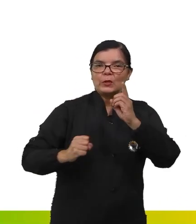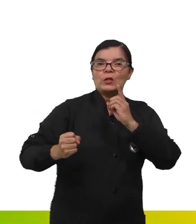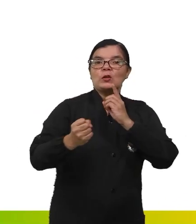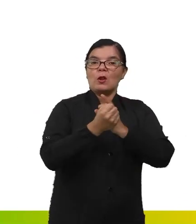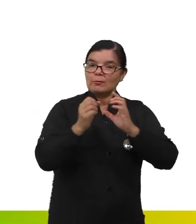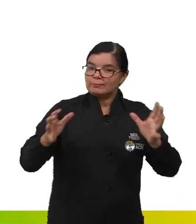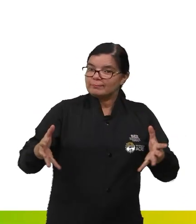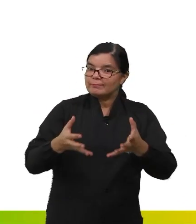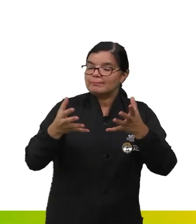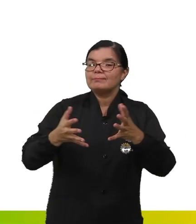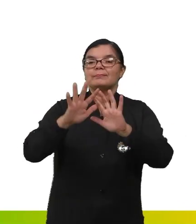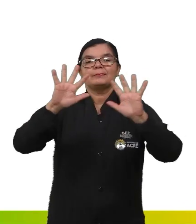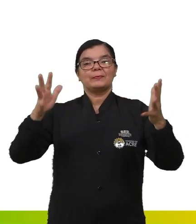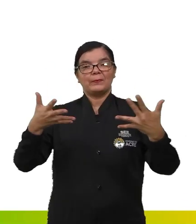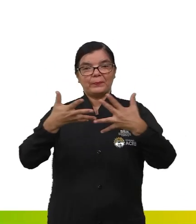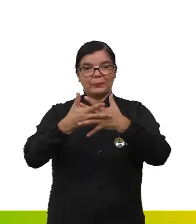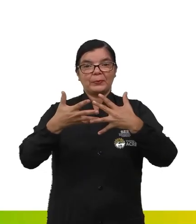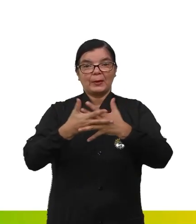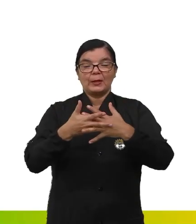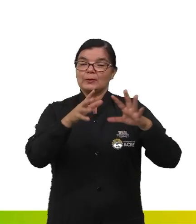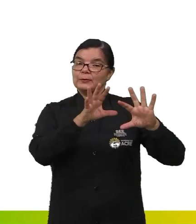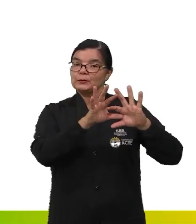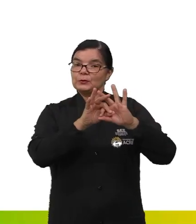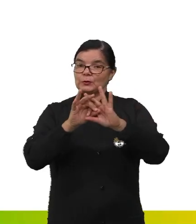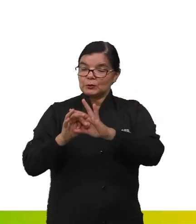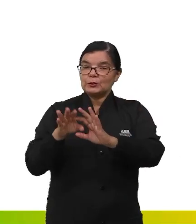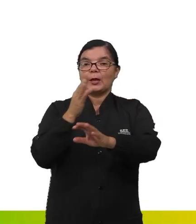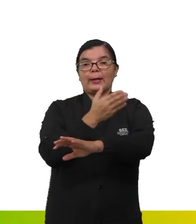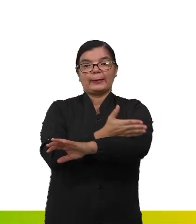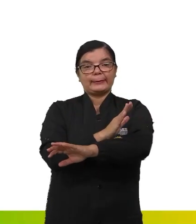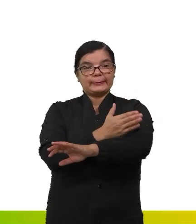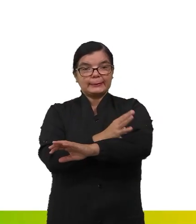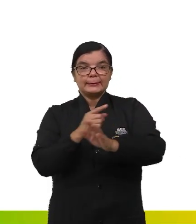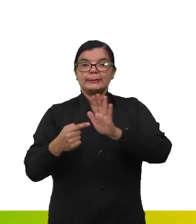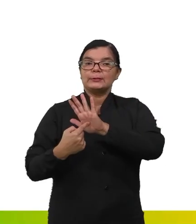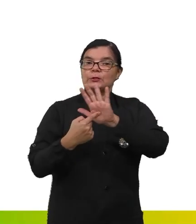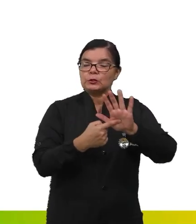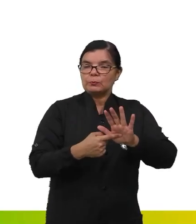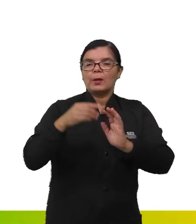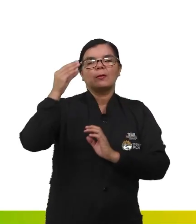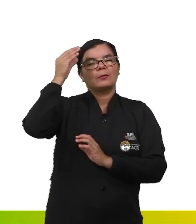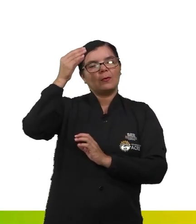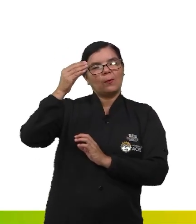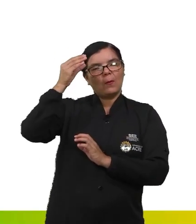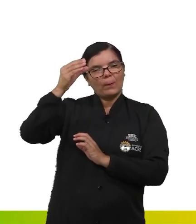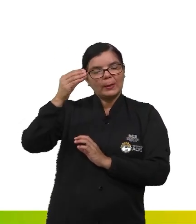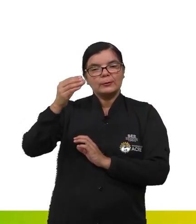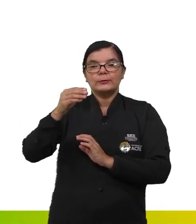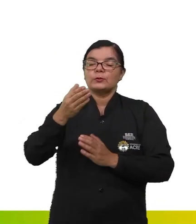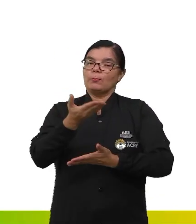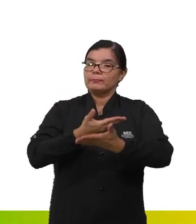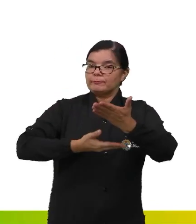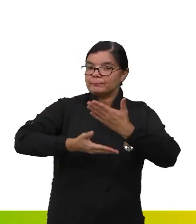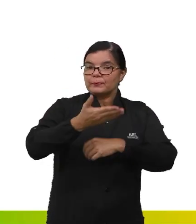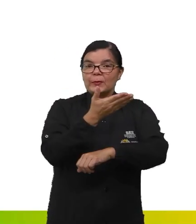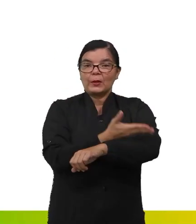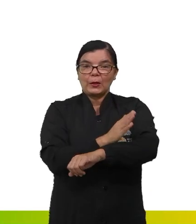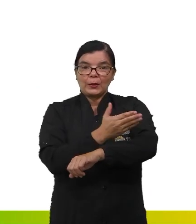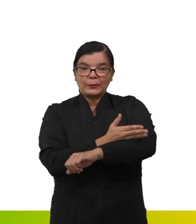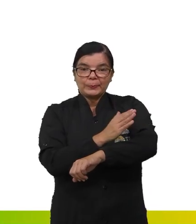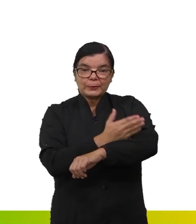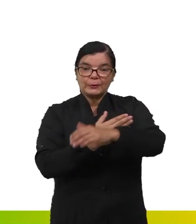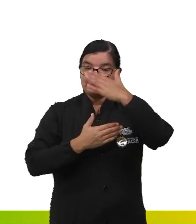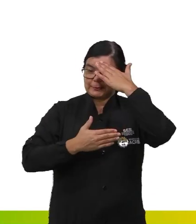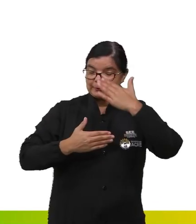e estimular a cidadania. A prática do contexto apresentado e dos conhecimentos sobre as relações entre práticas